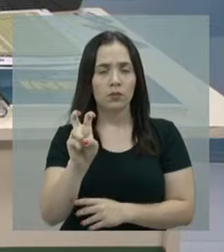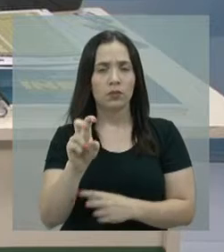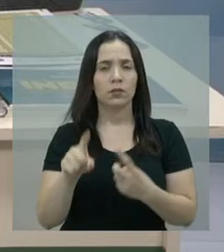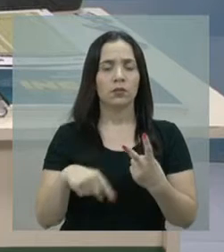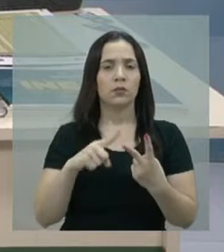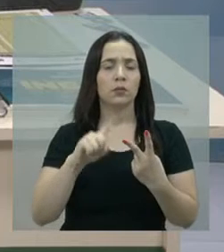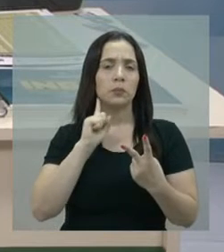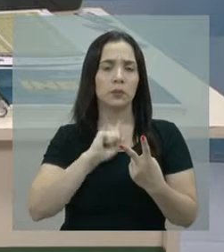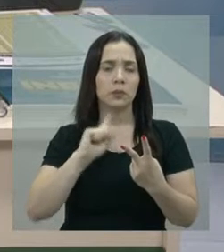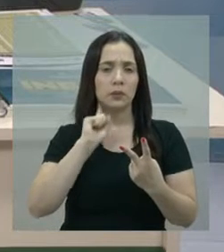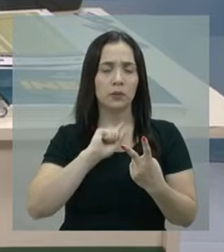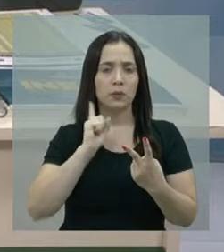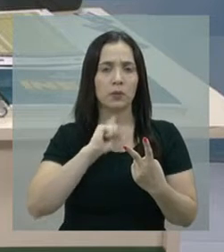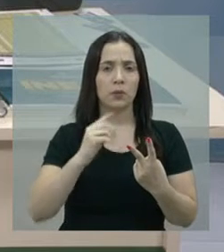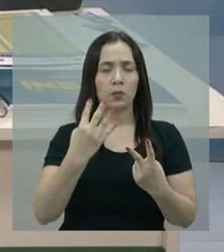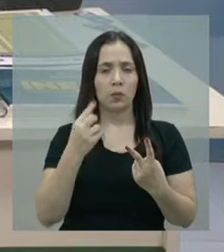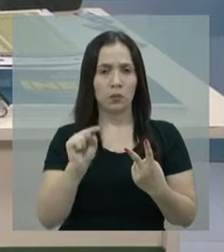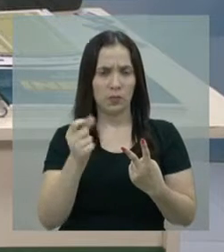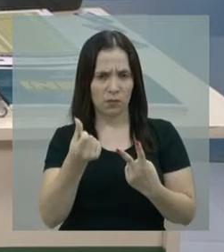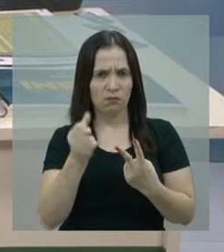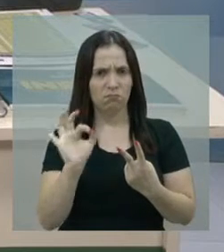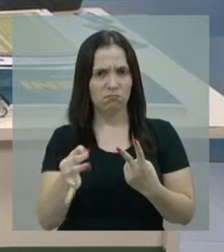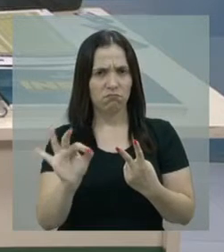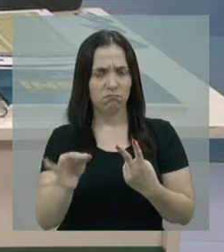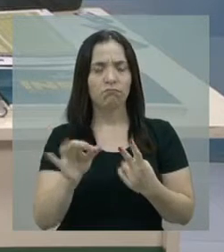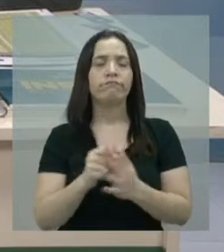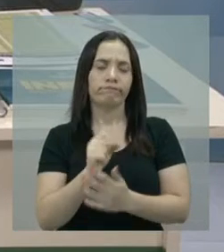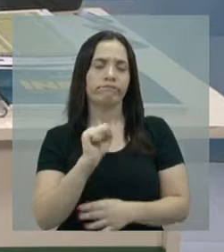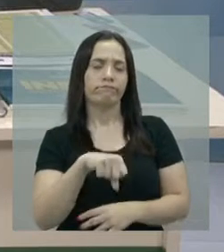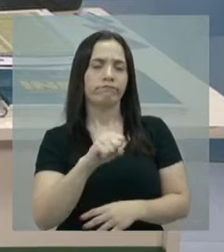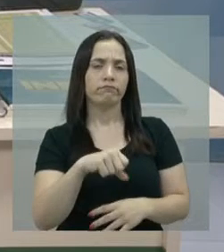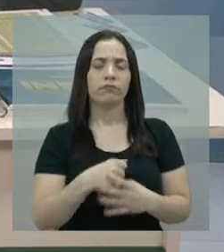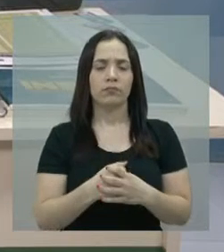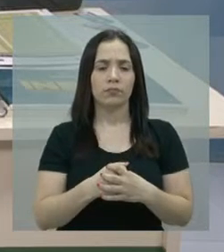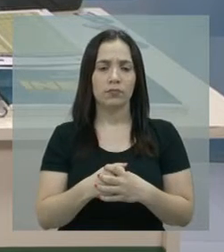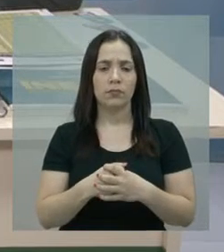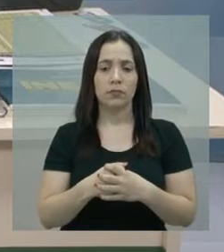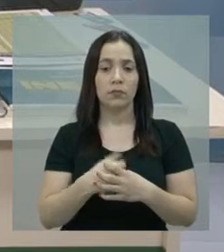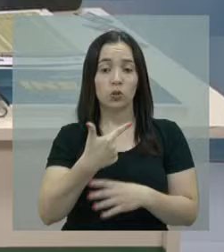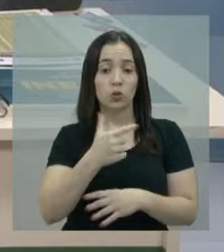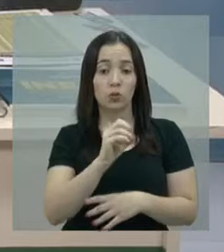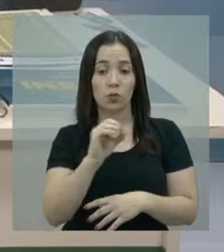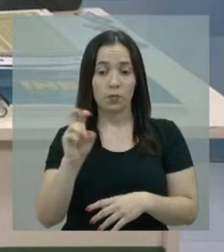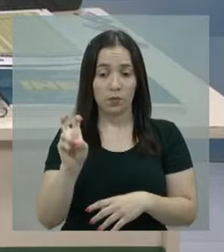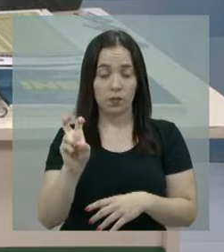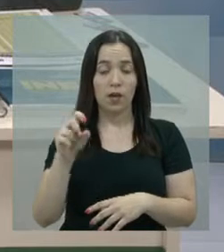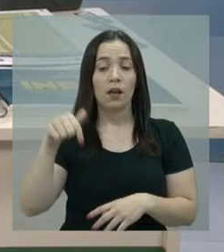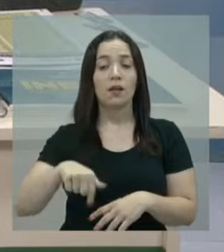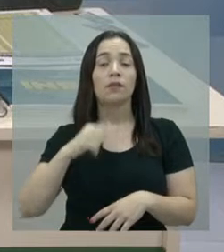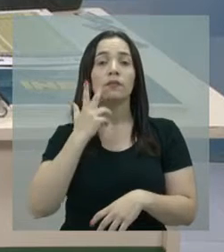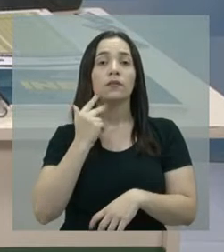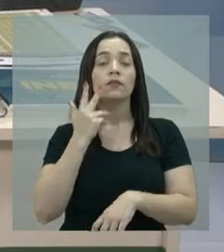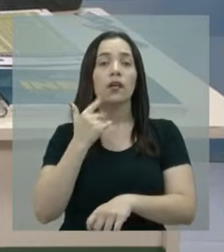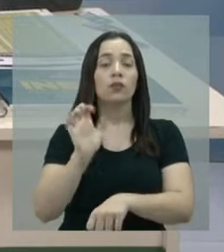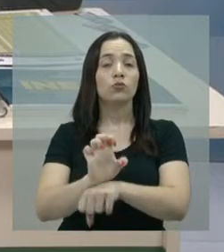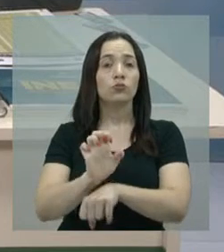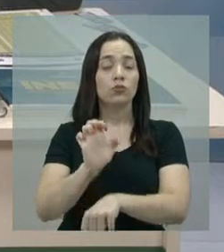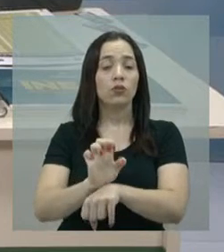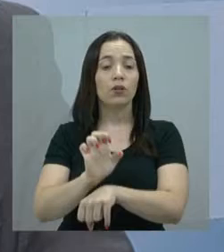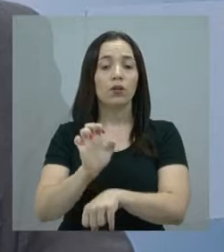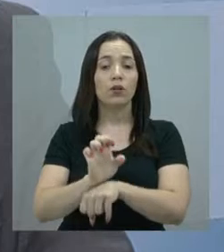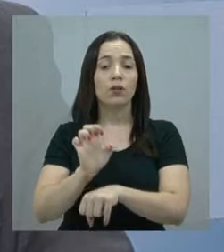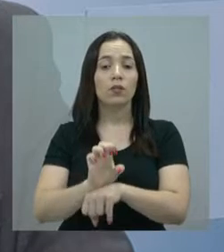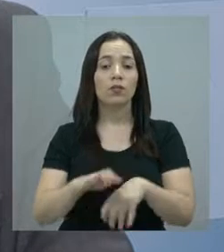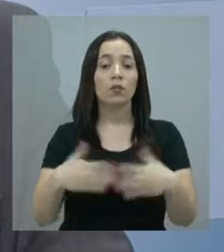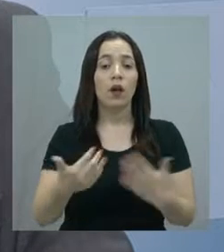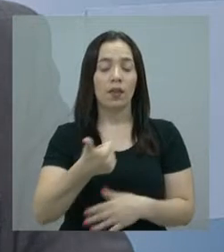liderava Minas Gerais, um 4,6, é isso? Exatamente. Pronto. 2005, a posição do estado do Ceará, Carlos,